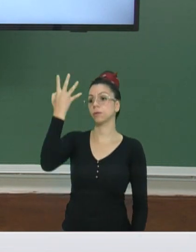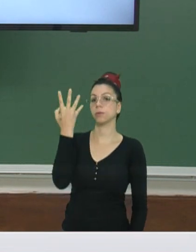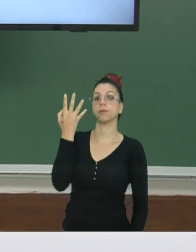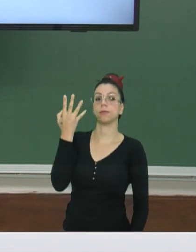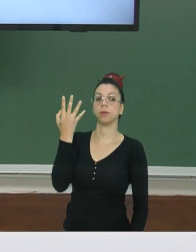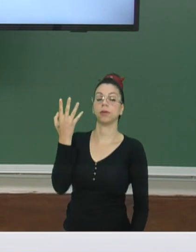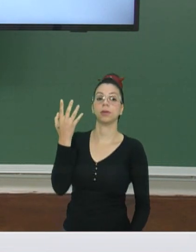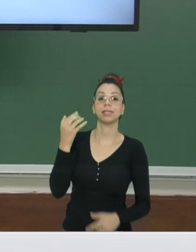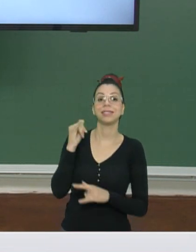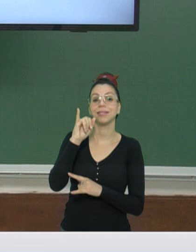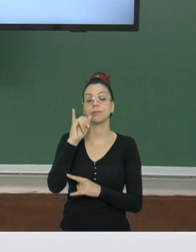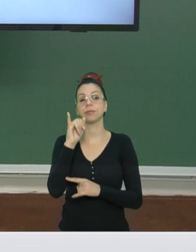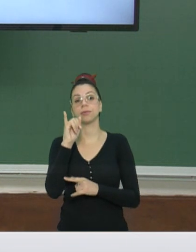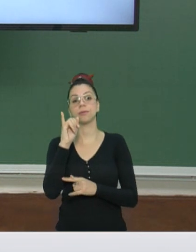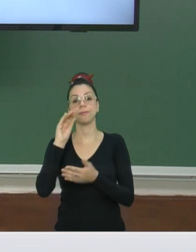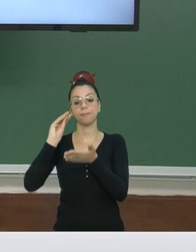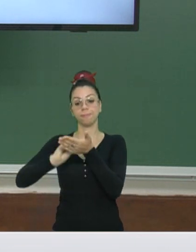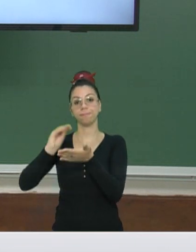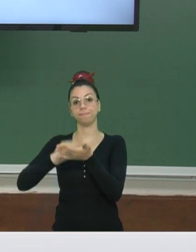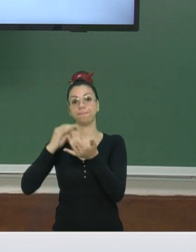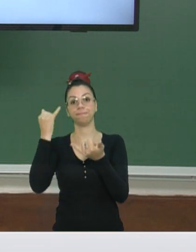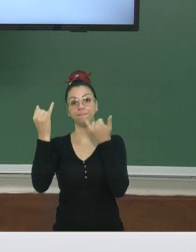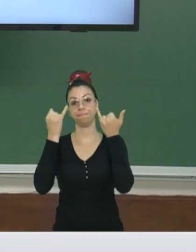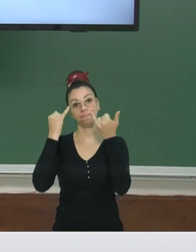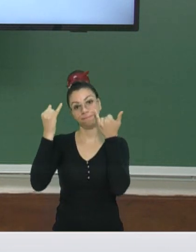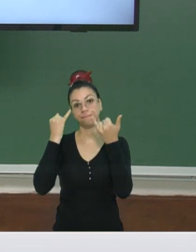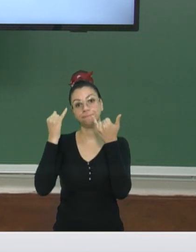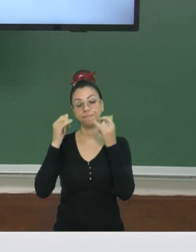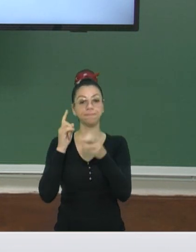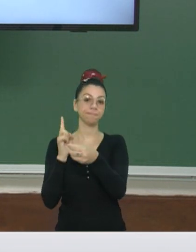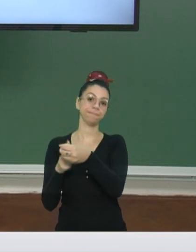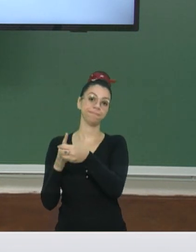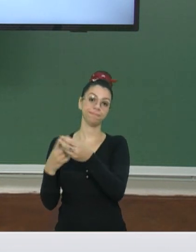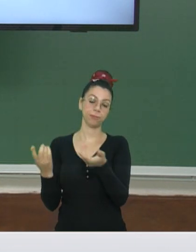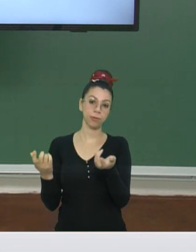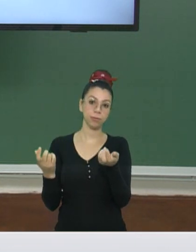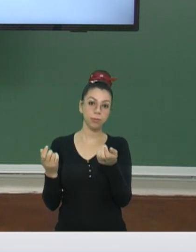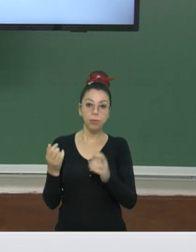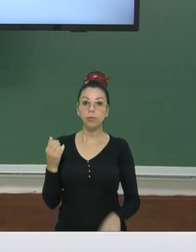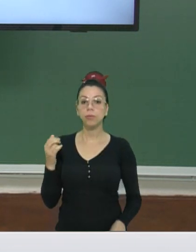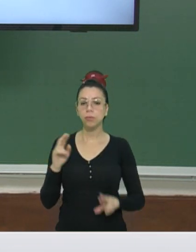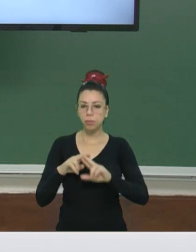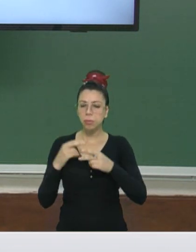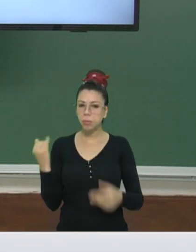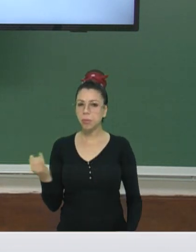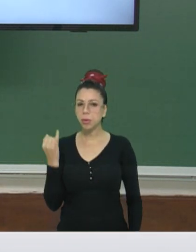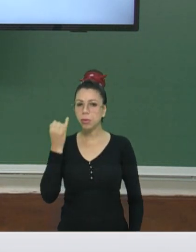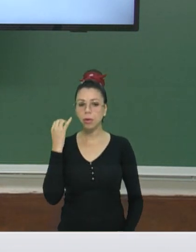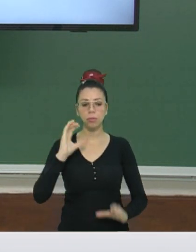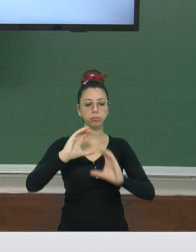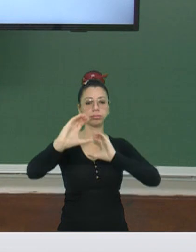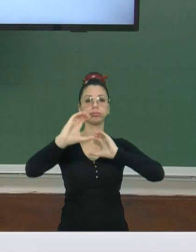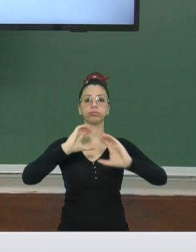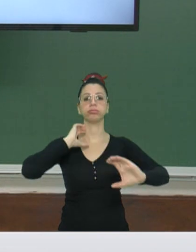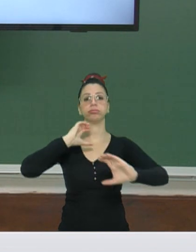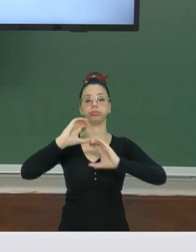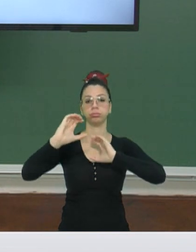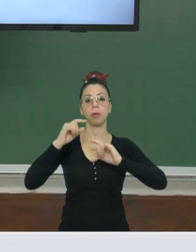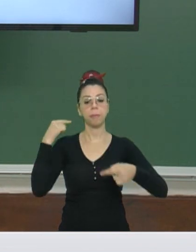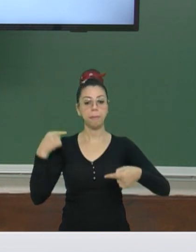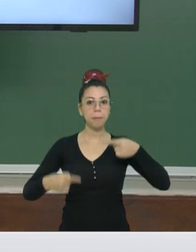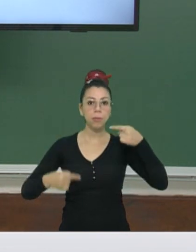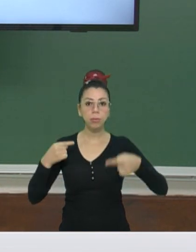não informarem? Você viu como que é importante essa comunicação, esse companheirismo?